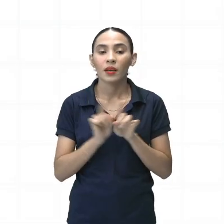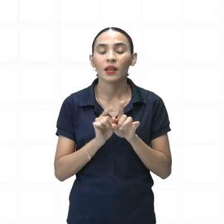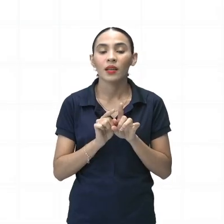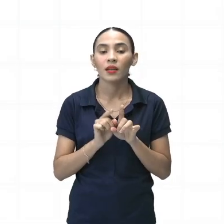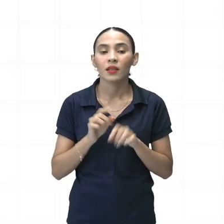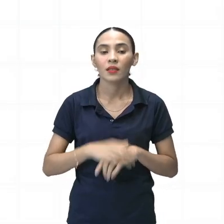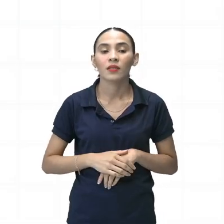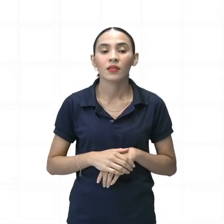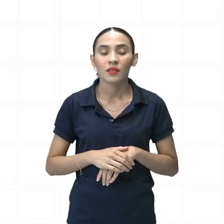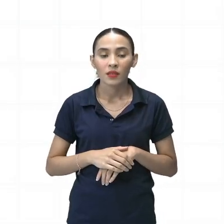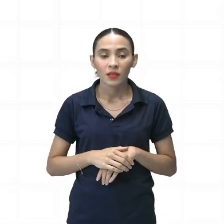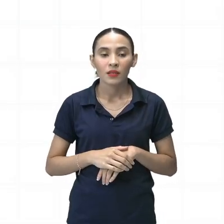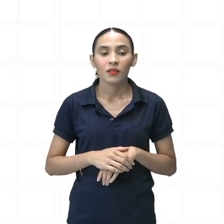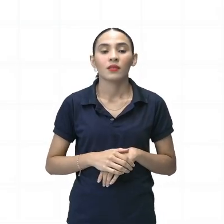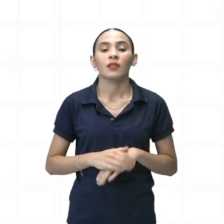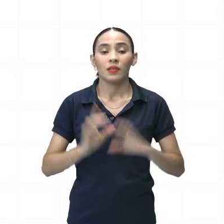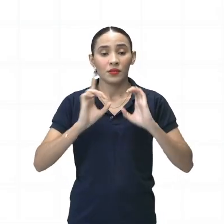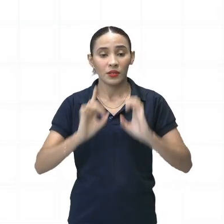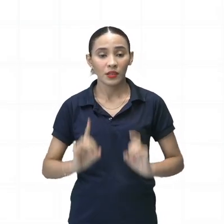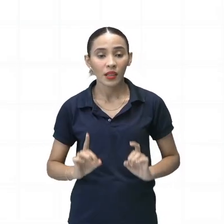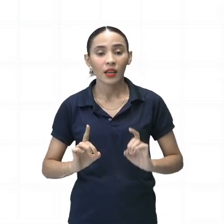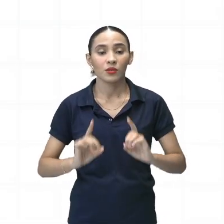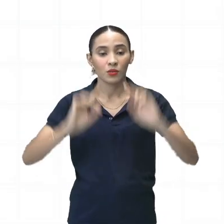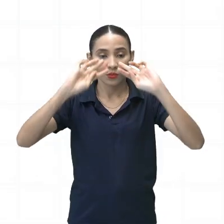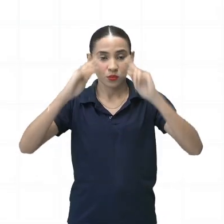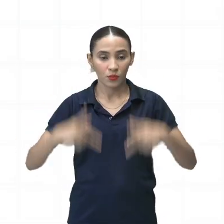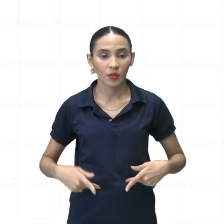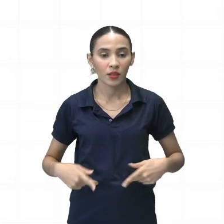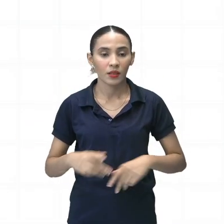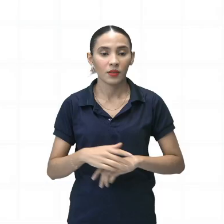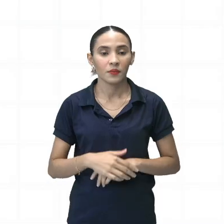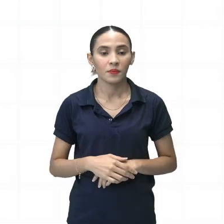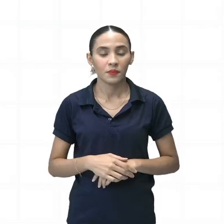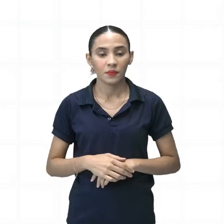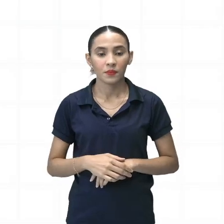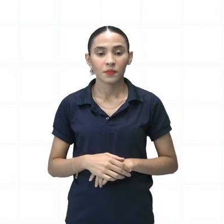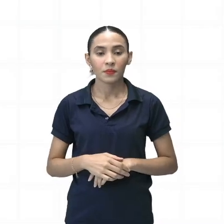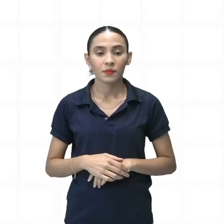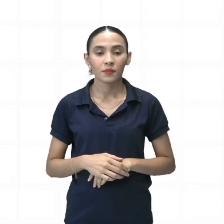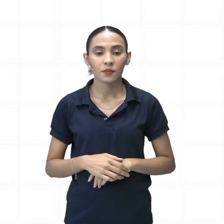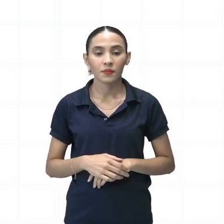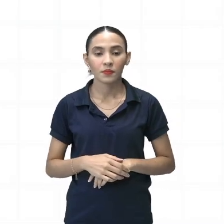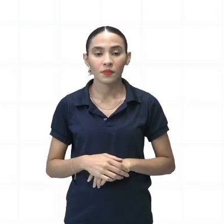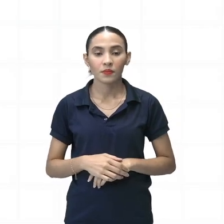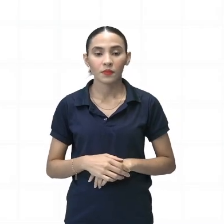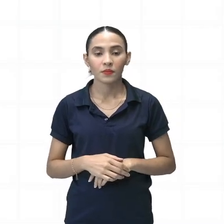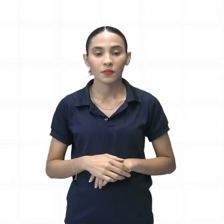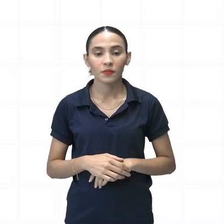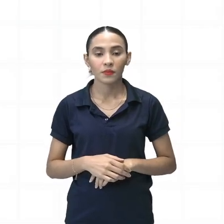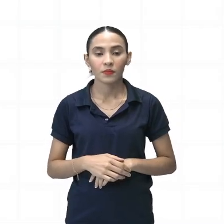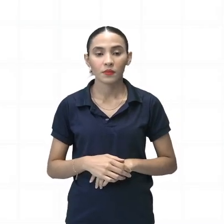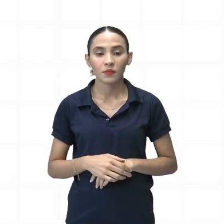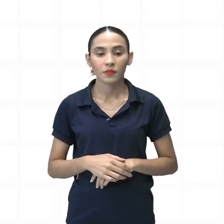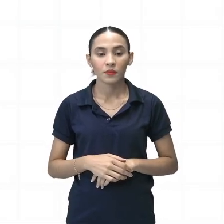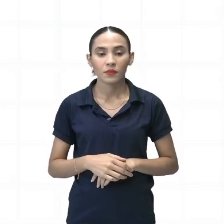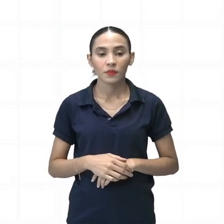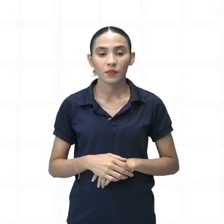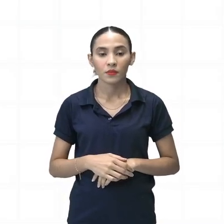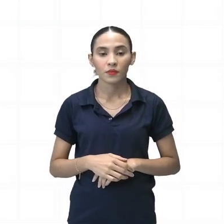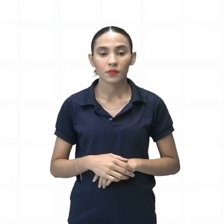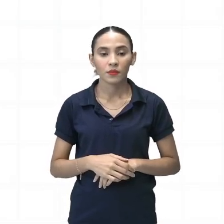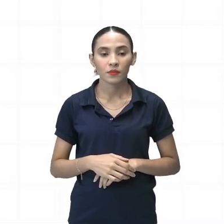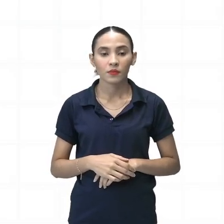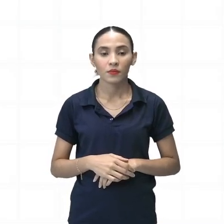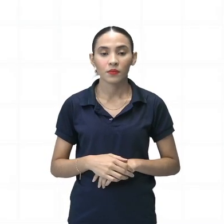Então, a premissa primeira, né, o referencial pelo qual eu